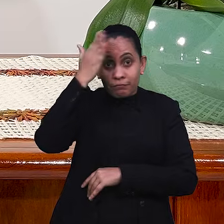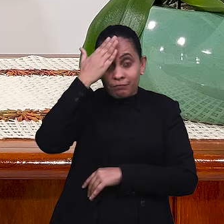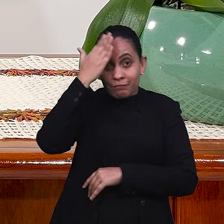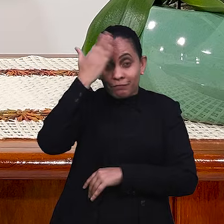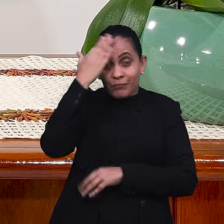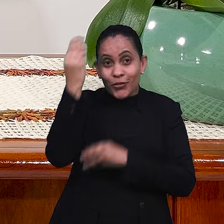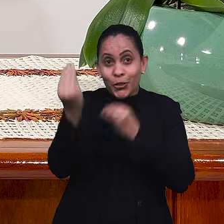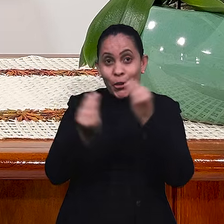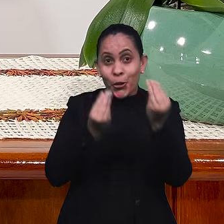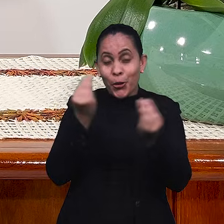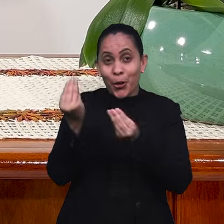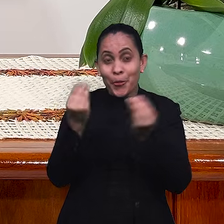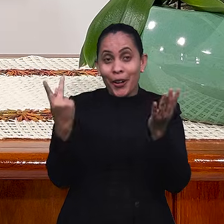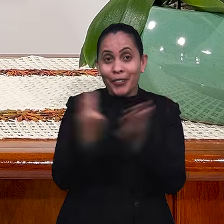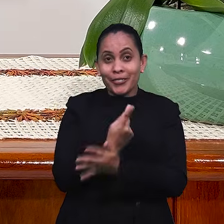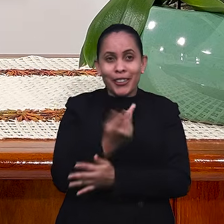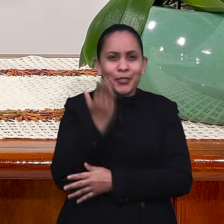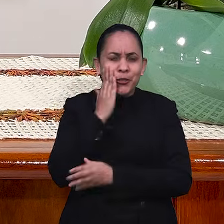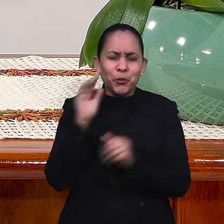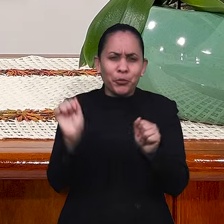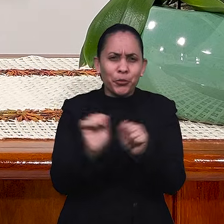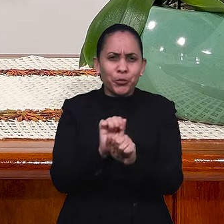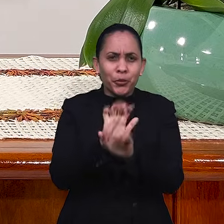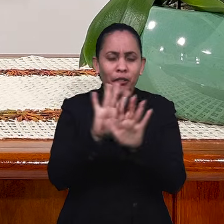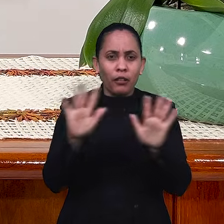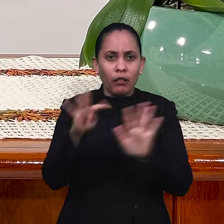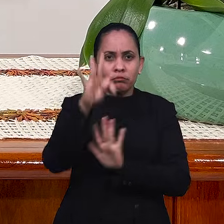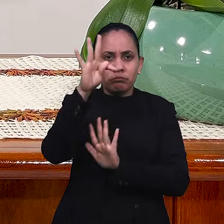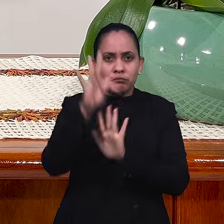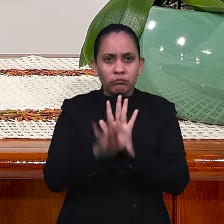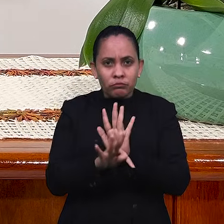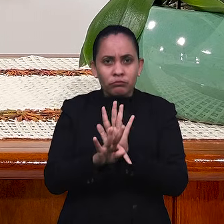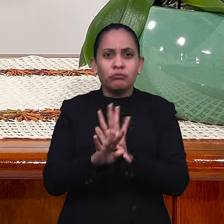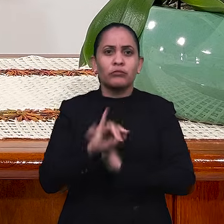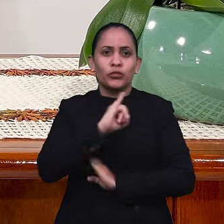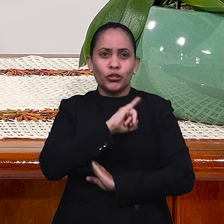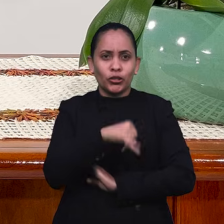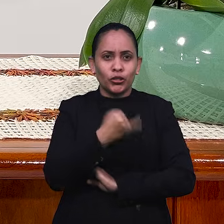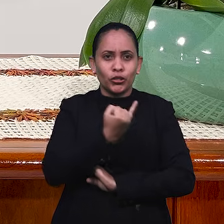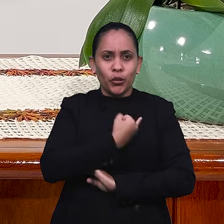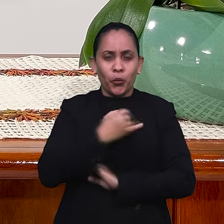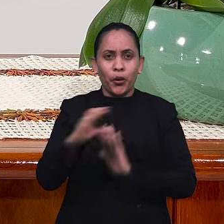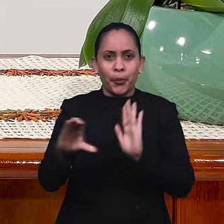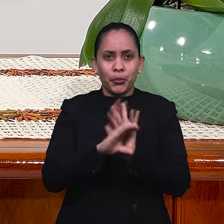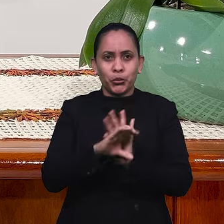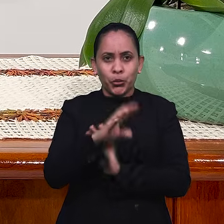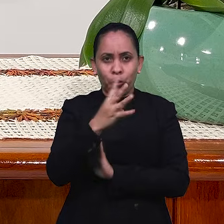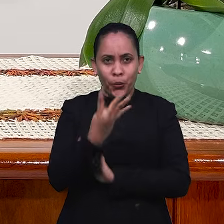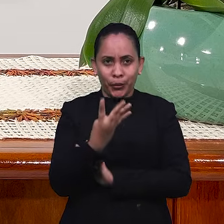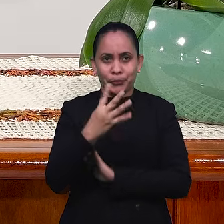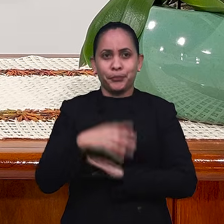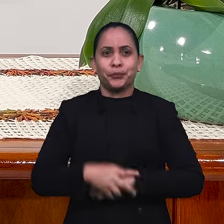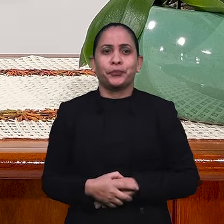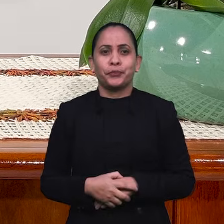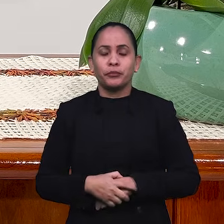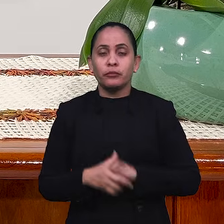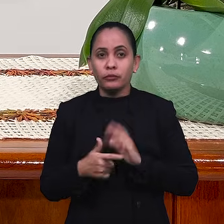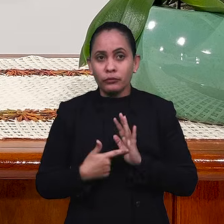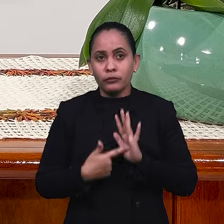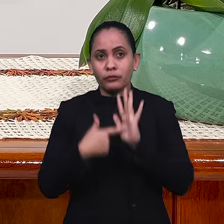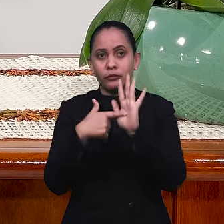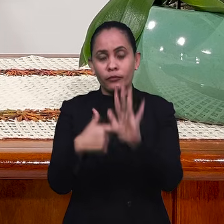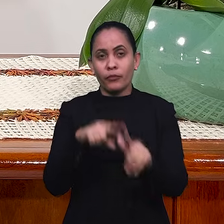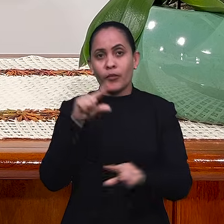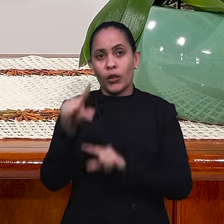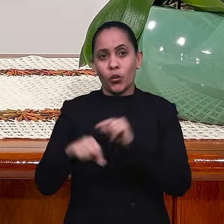entenderem com mais clareza, que são os textos que estão no Evangelho de João, no capítulo 4, que fala exatamente